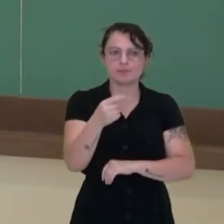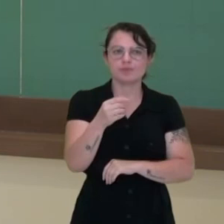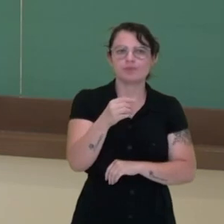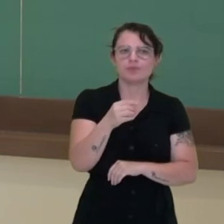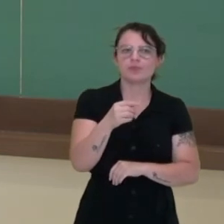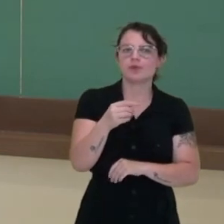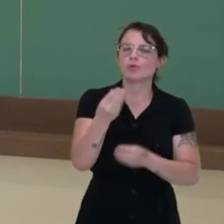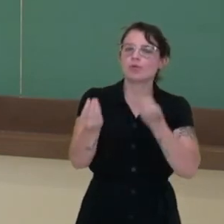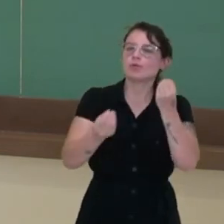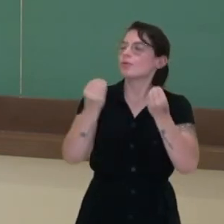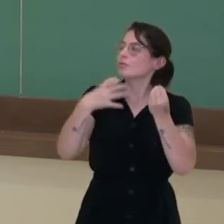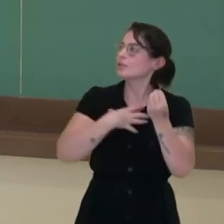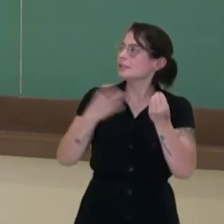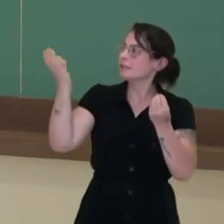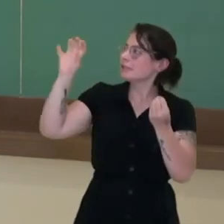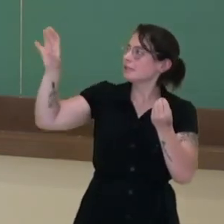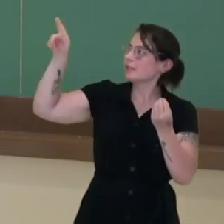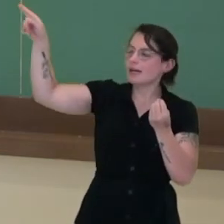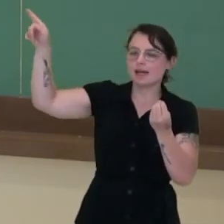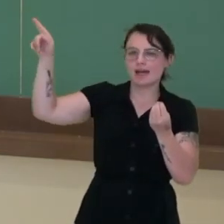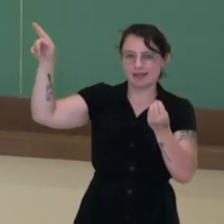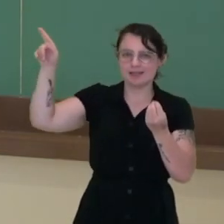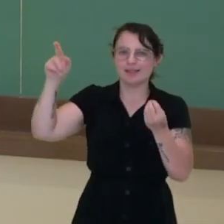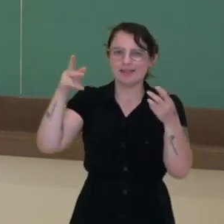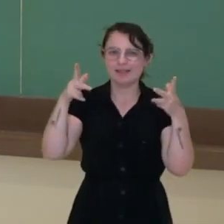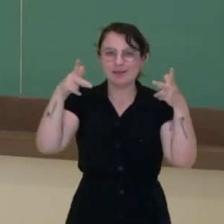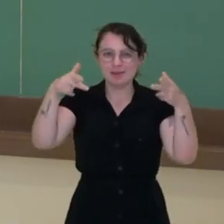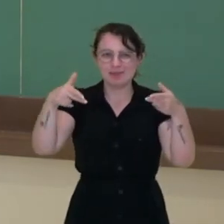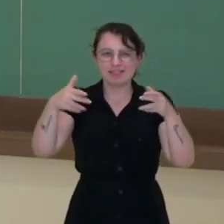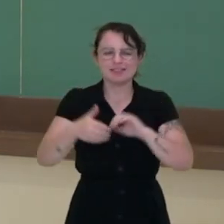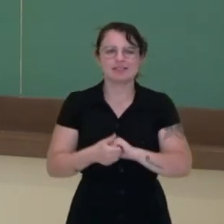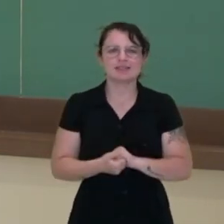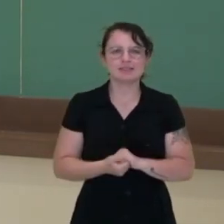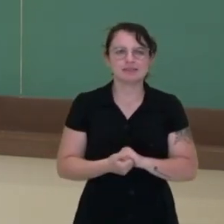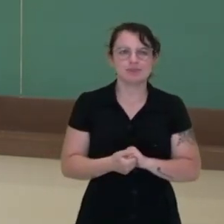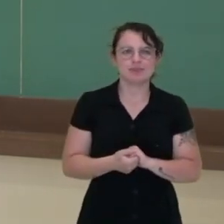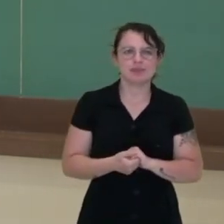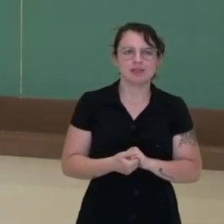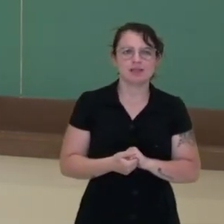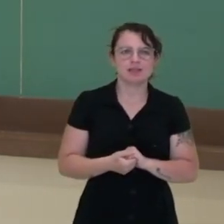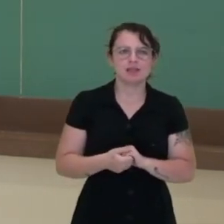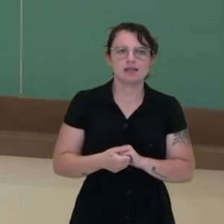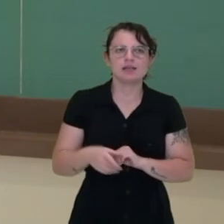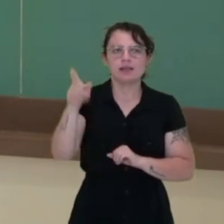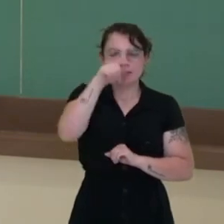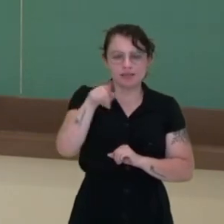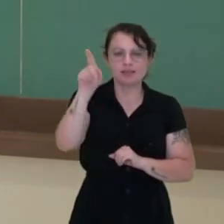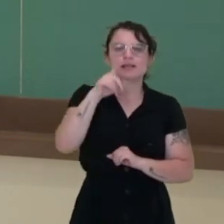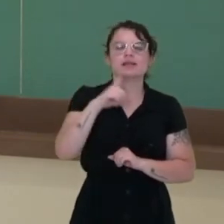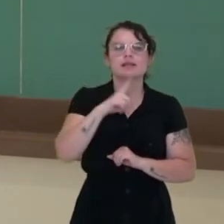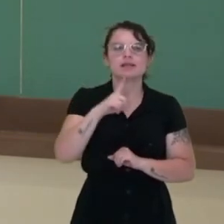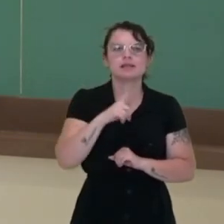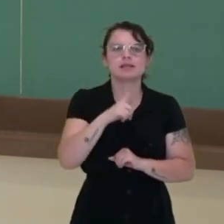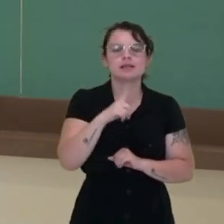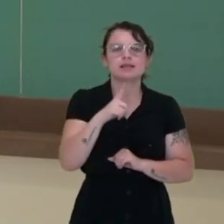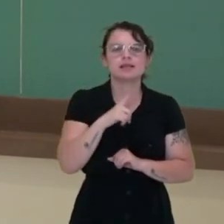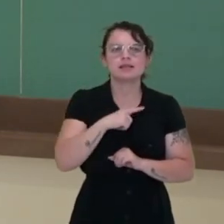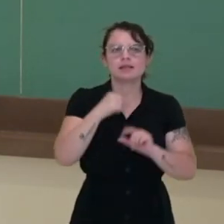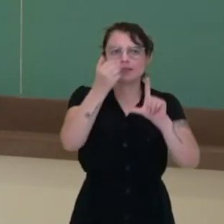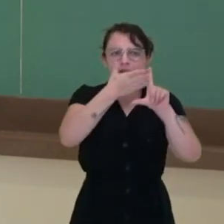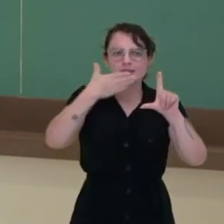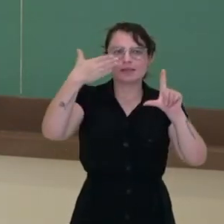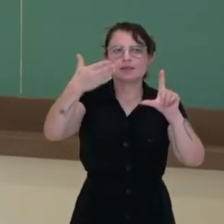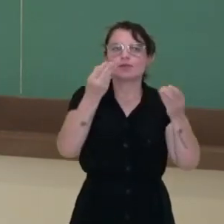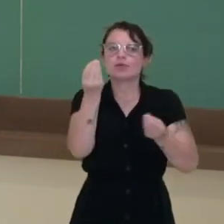gás carbônico, representação da água. Aqui nós temos nesse slide mostrando os tipos de